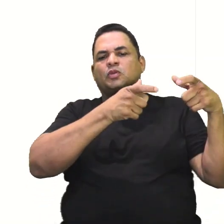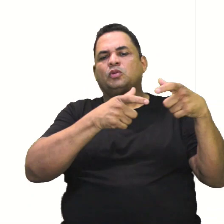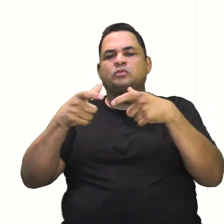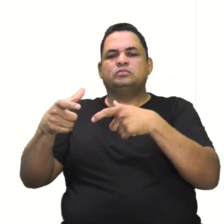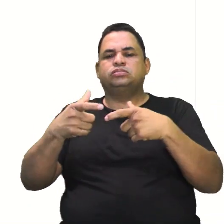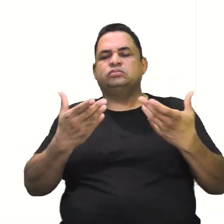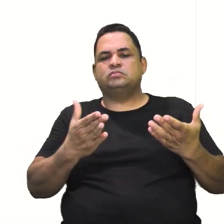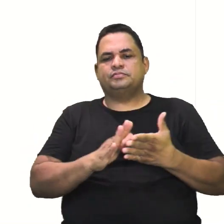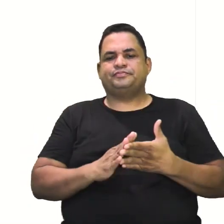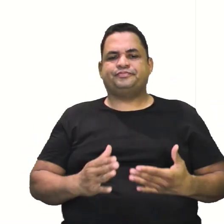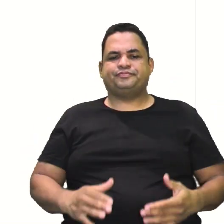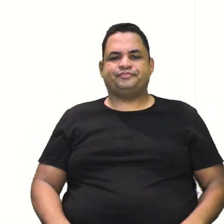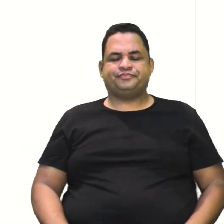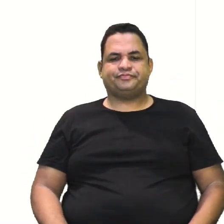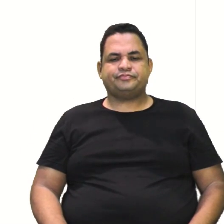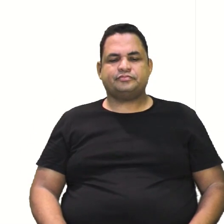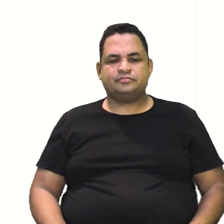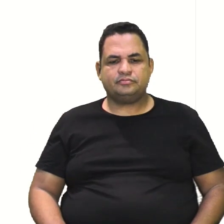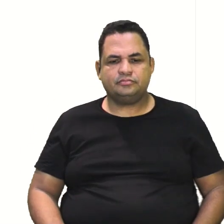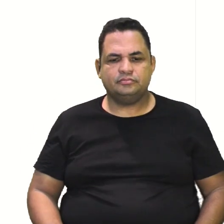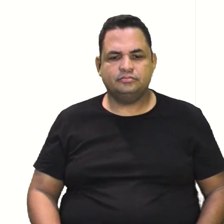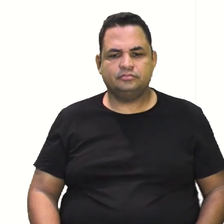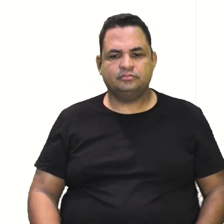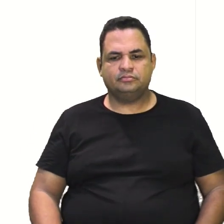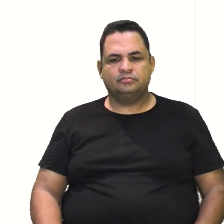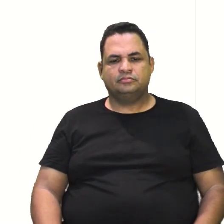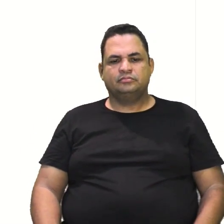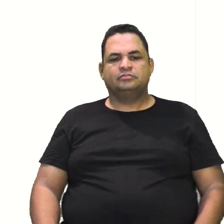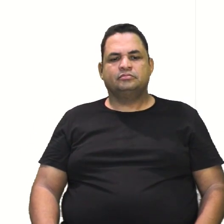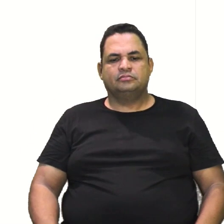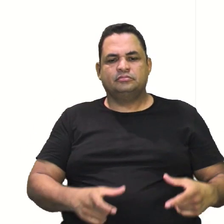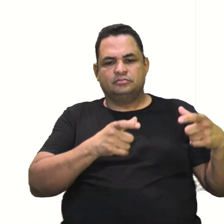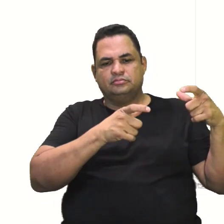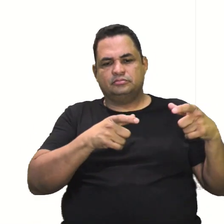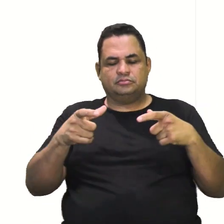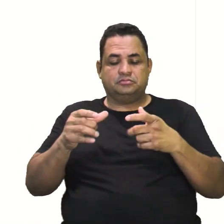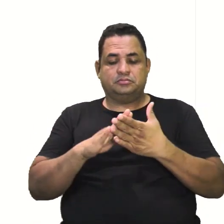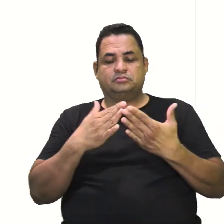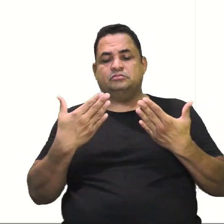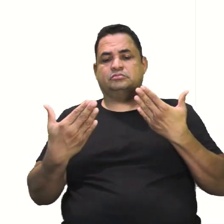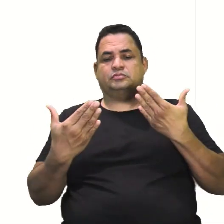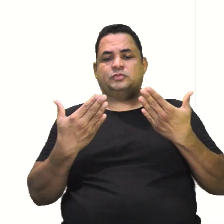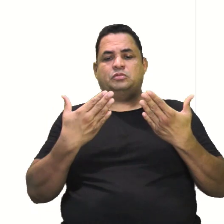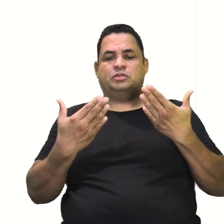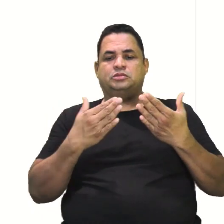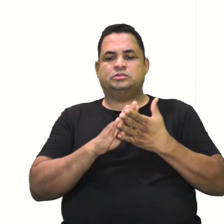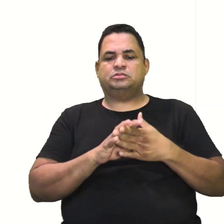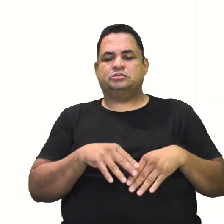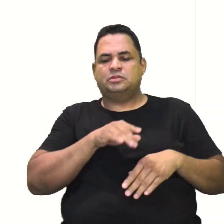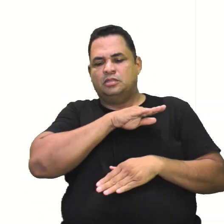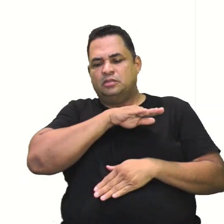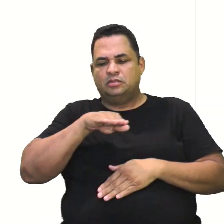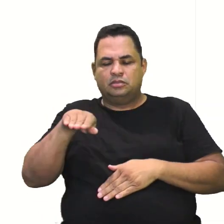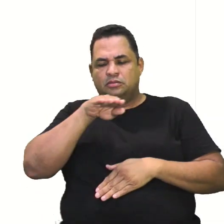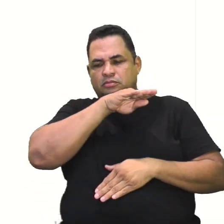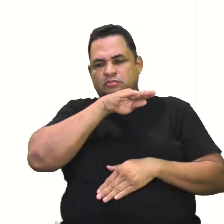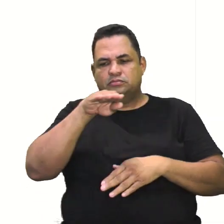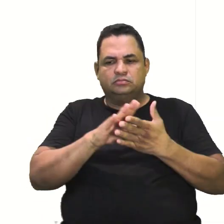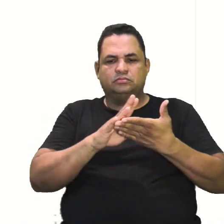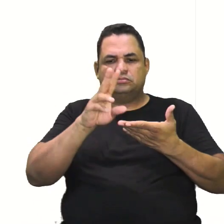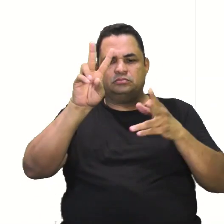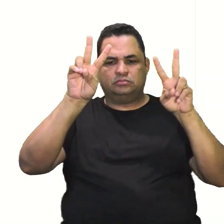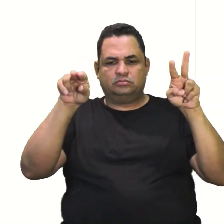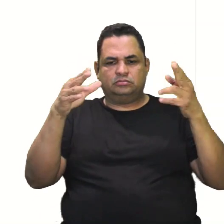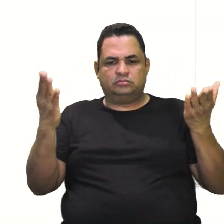posição relativa entre elas. Então, isso se chama posições relativas entre retas, que é o